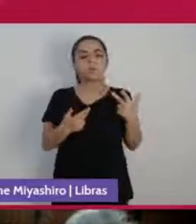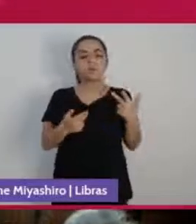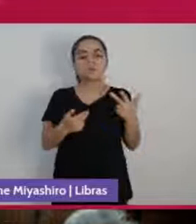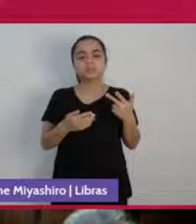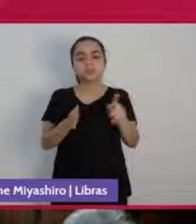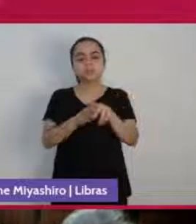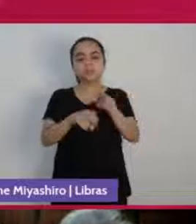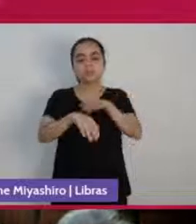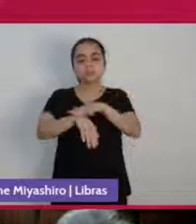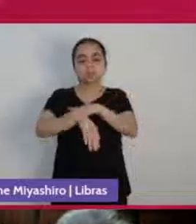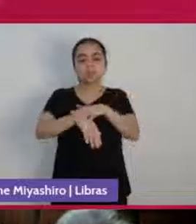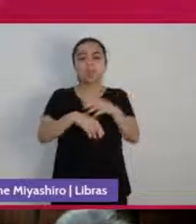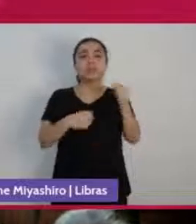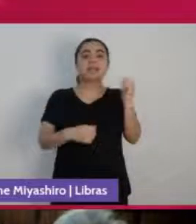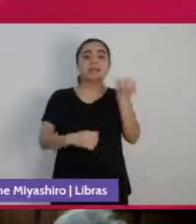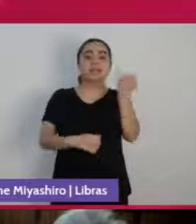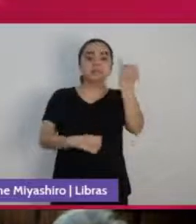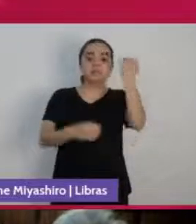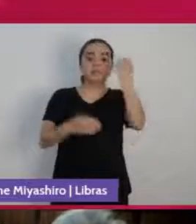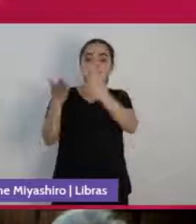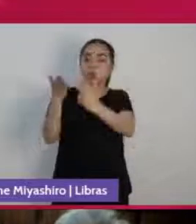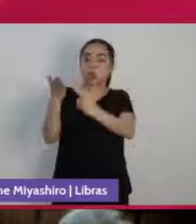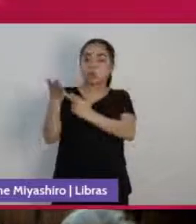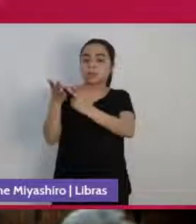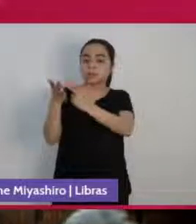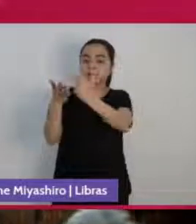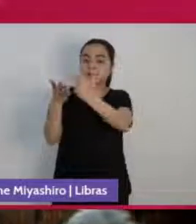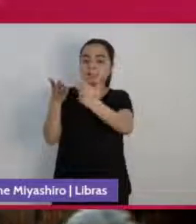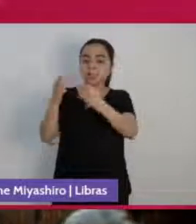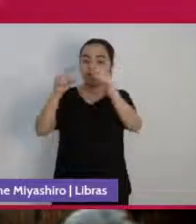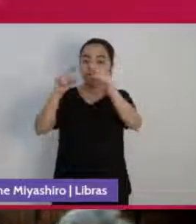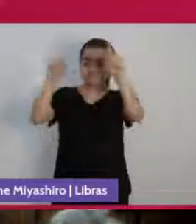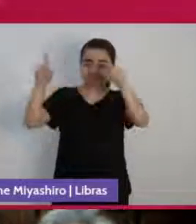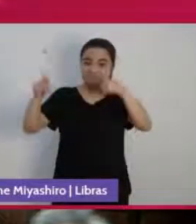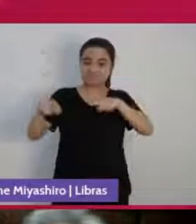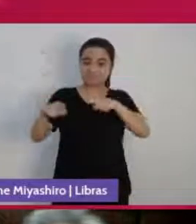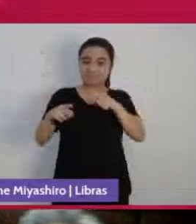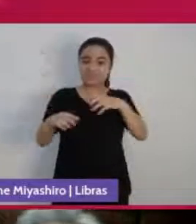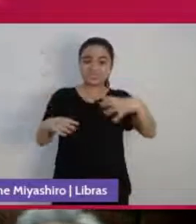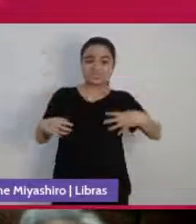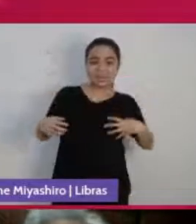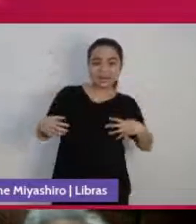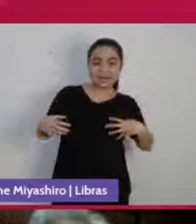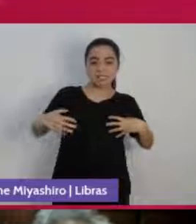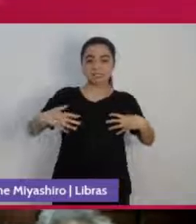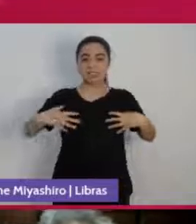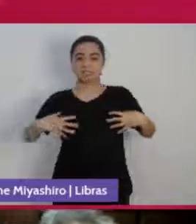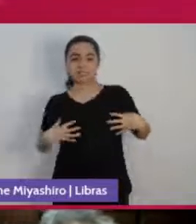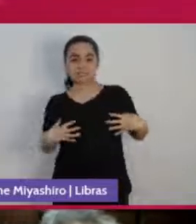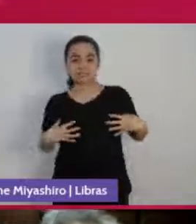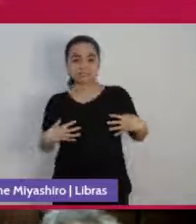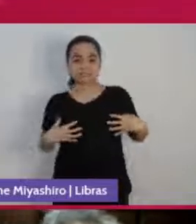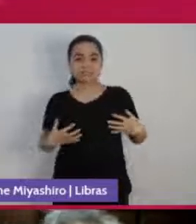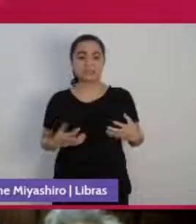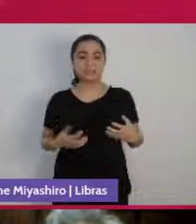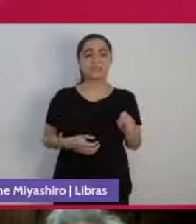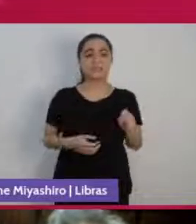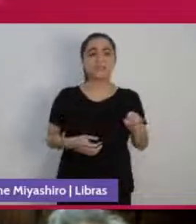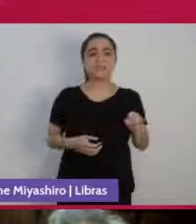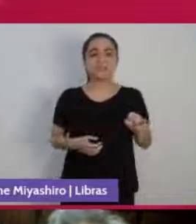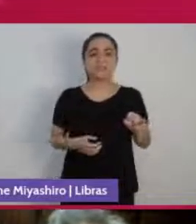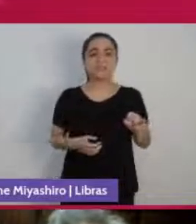sejam desenhadas aqui no bonequinho, se está na mama direita, se está na mama esquerda, se está em